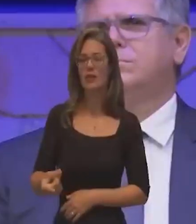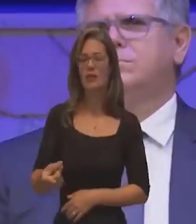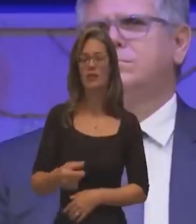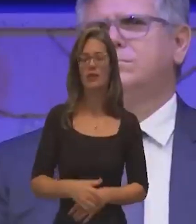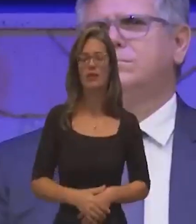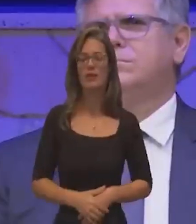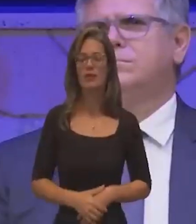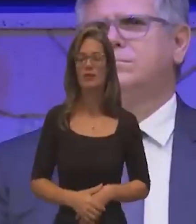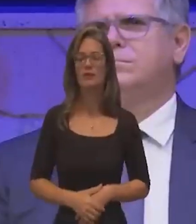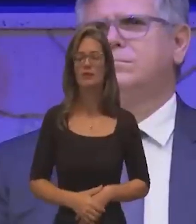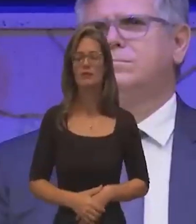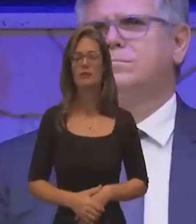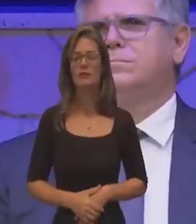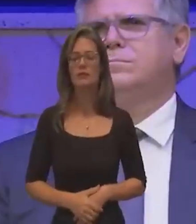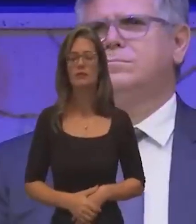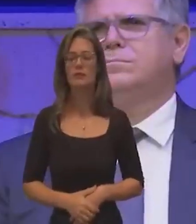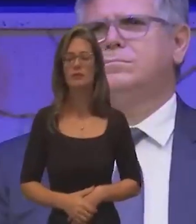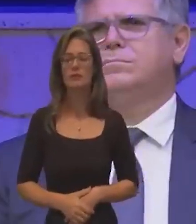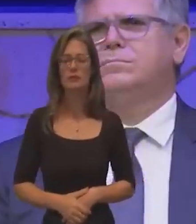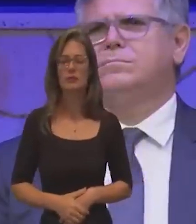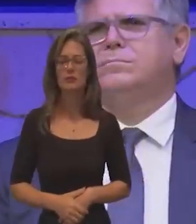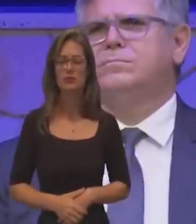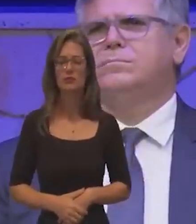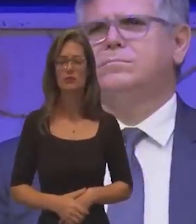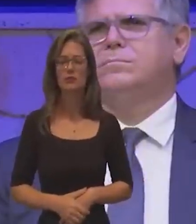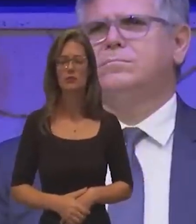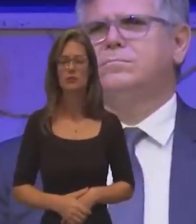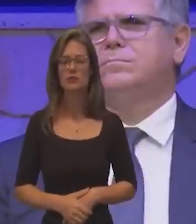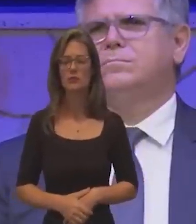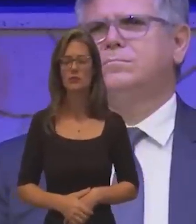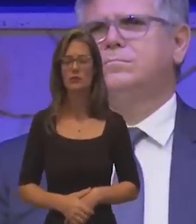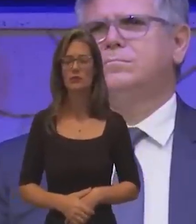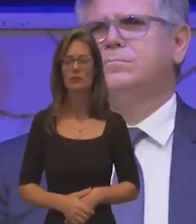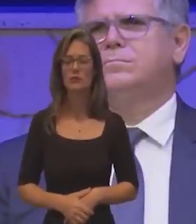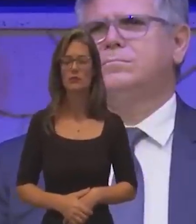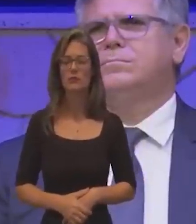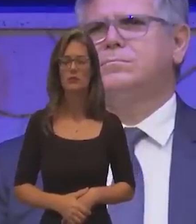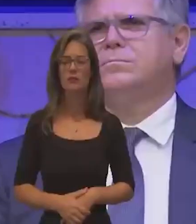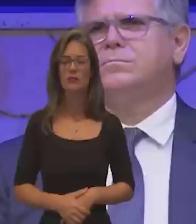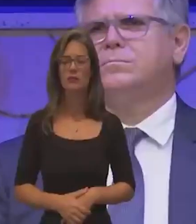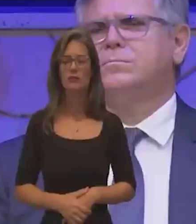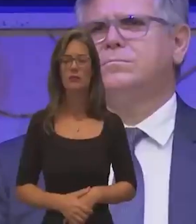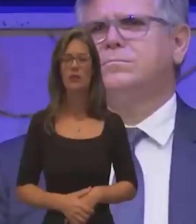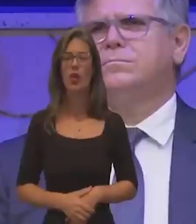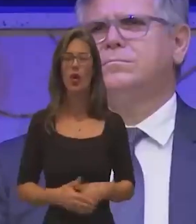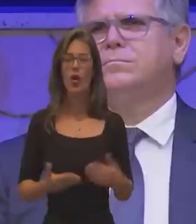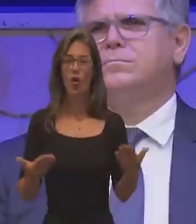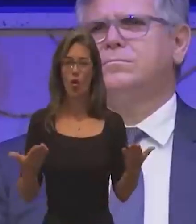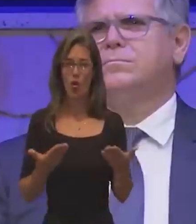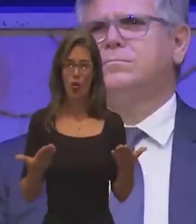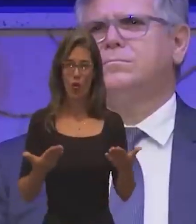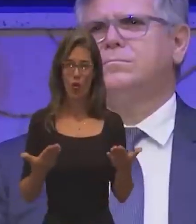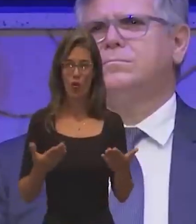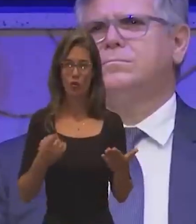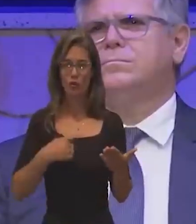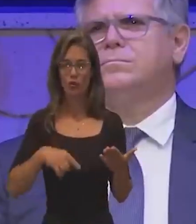bem, em uma geração, uma sociedade que valoriza a mudança superficial e